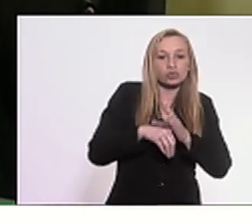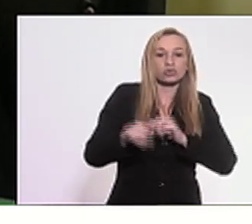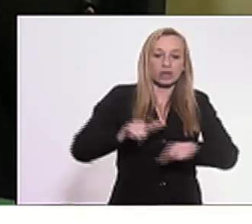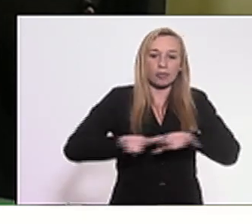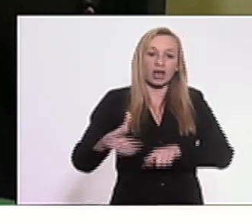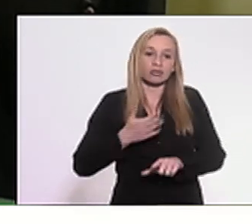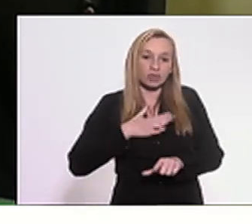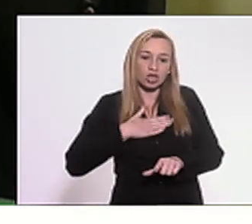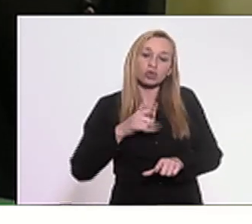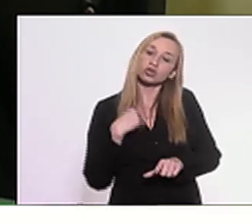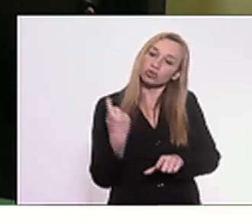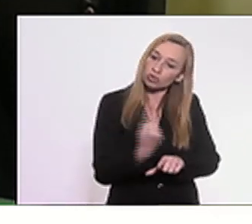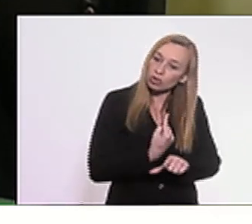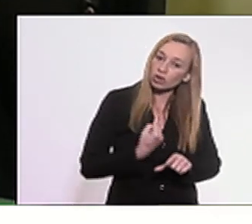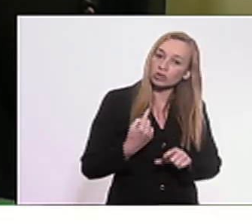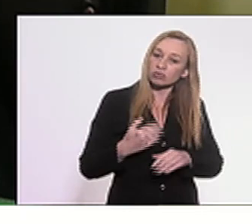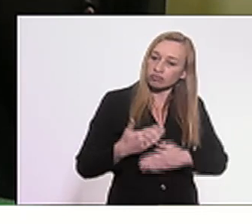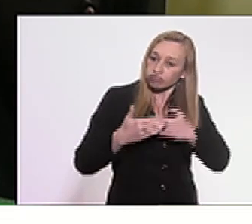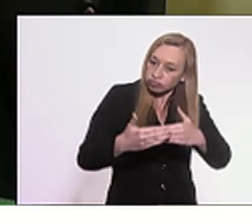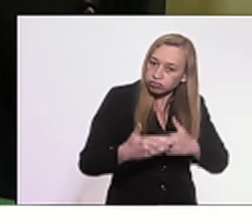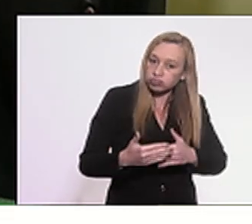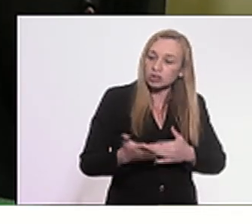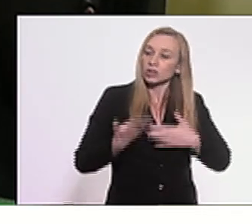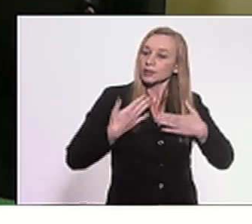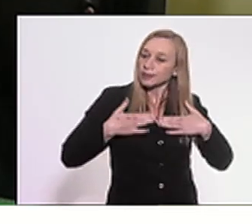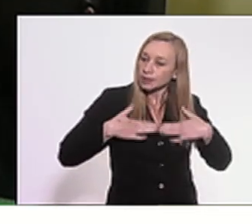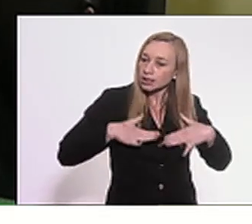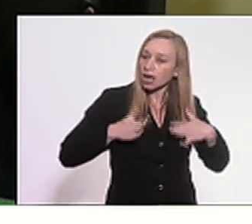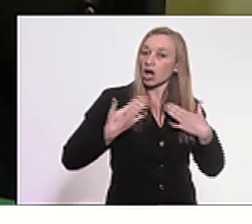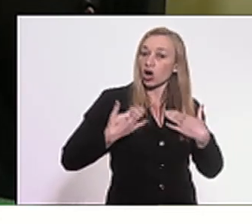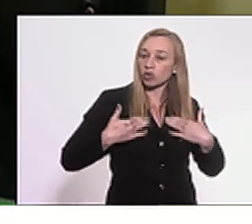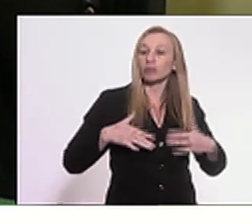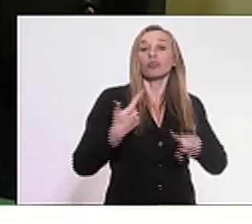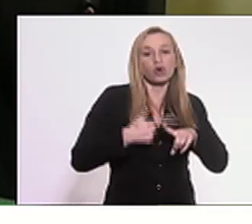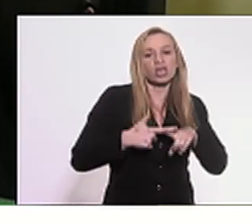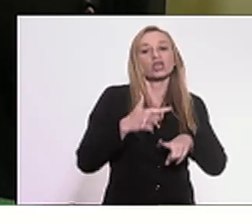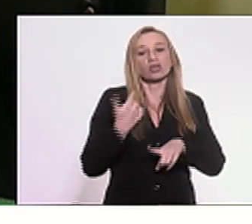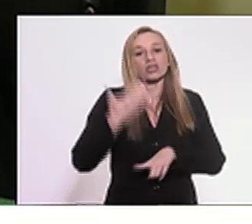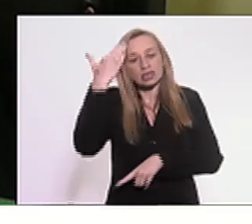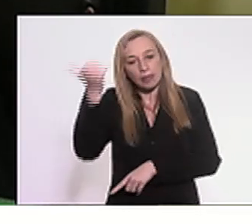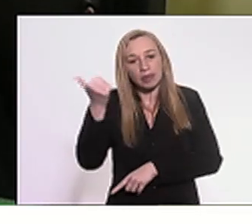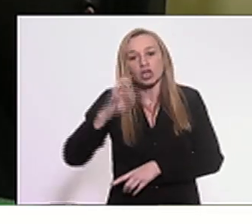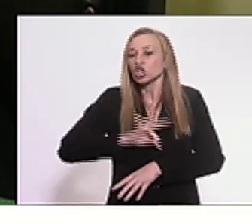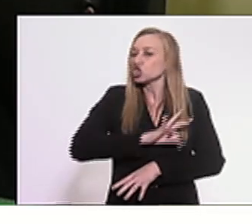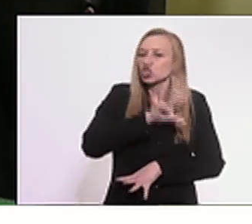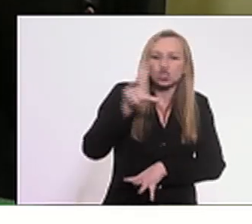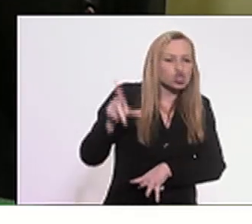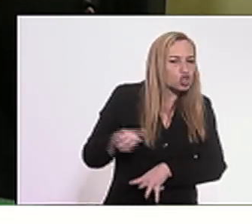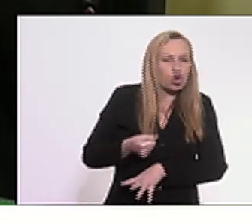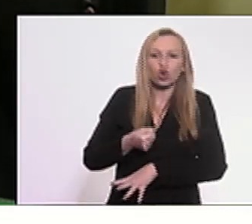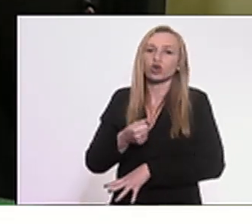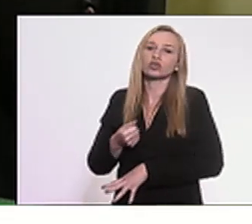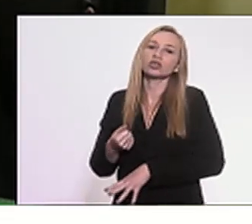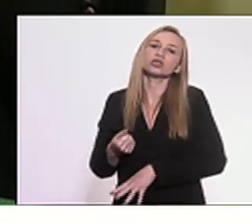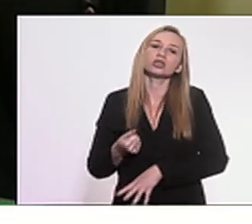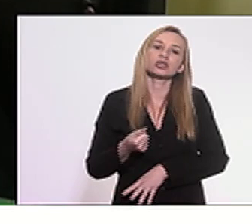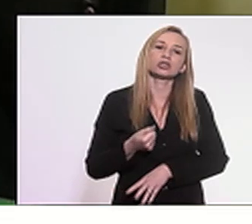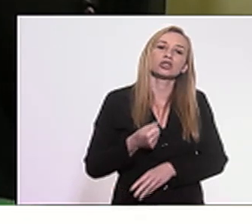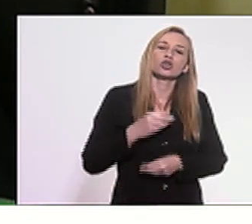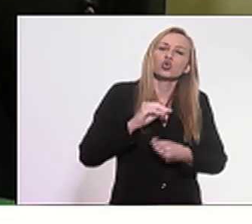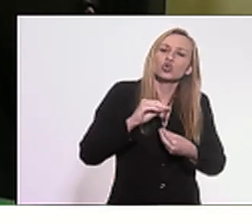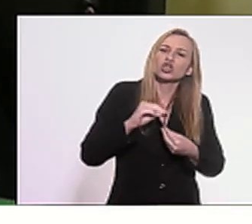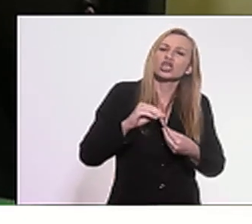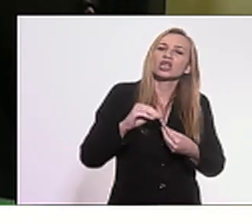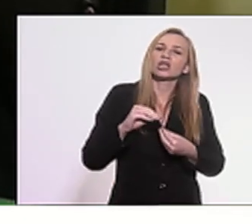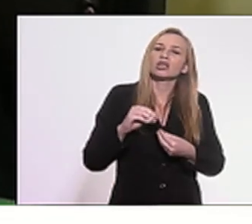Então a gente está tocando isso também com muita cautela, porque a gente sabe de todas as nuances que envolvem,